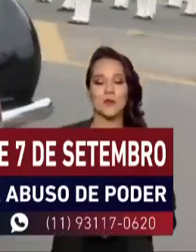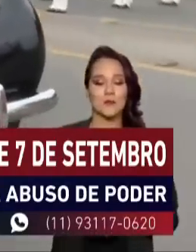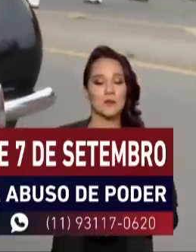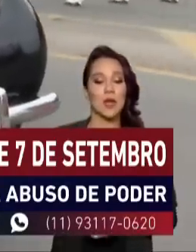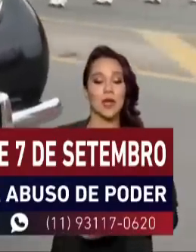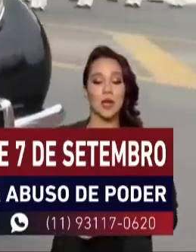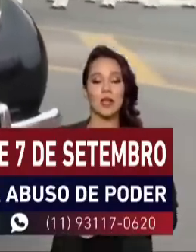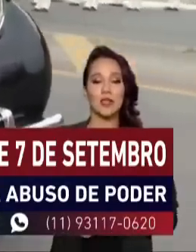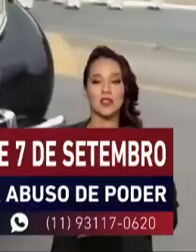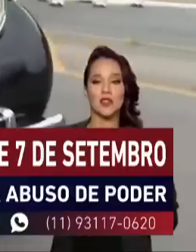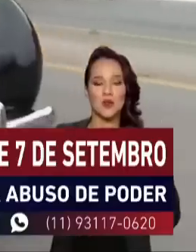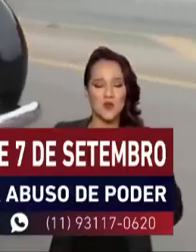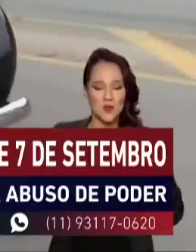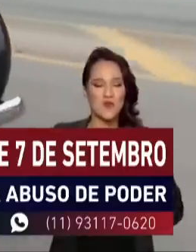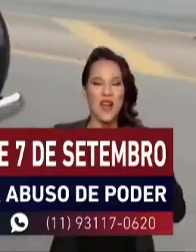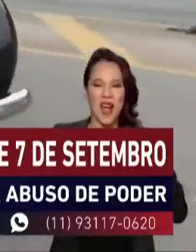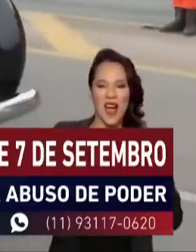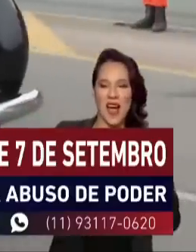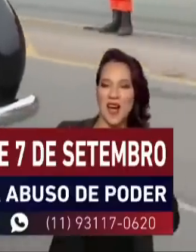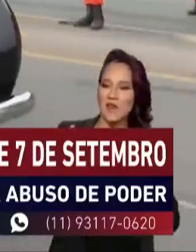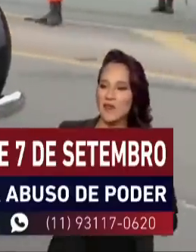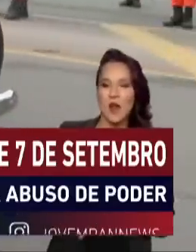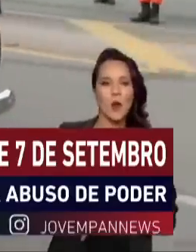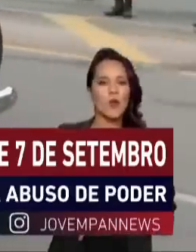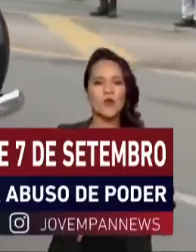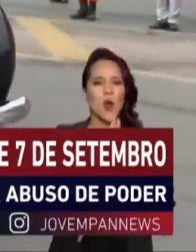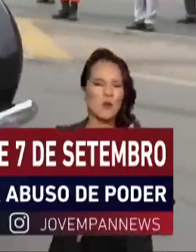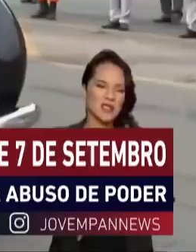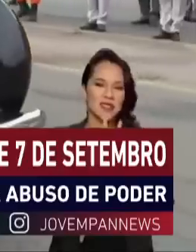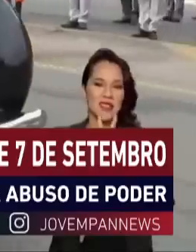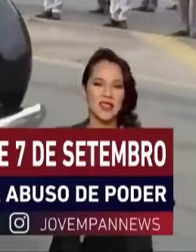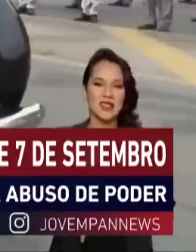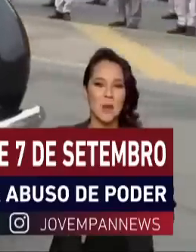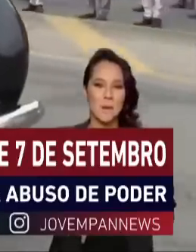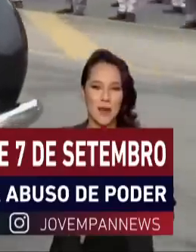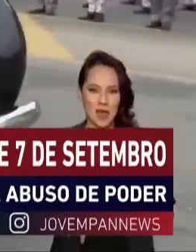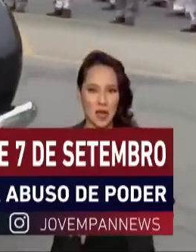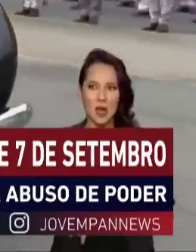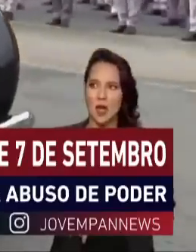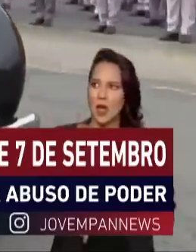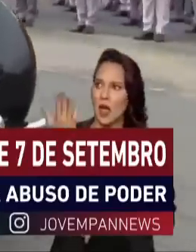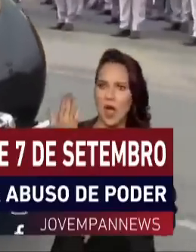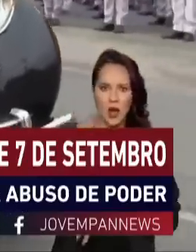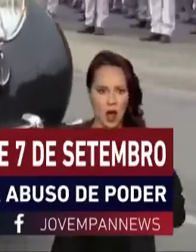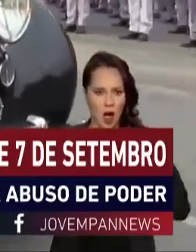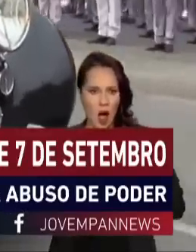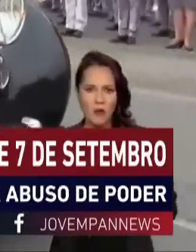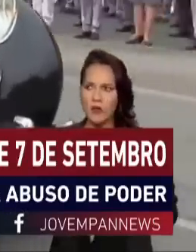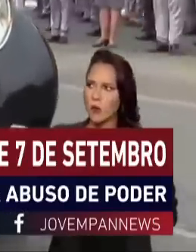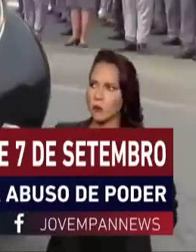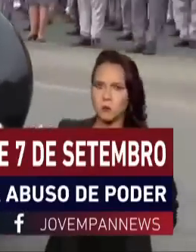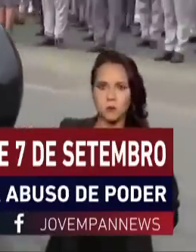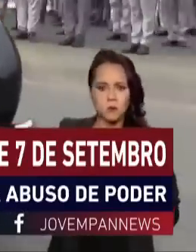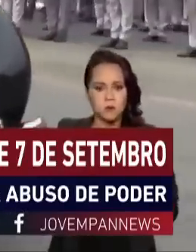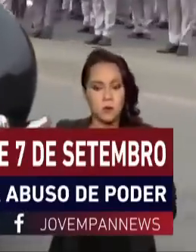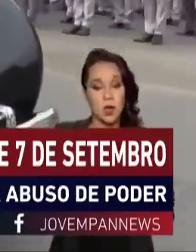essa fala do ex-presidente Lula comparando o Apoio às famílias brasileiras é um ato de supremacia a